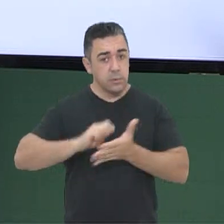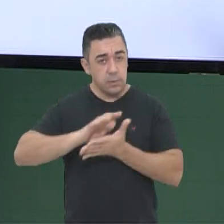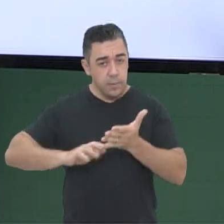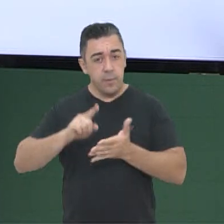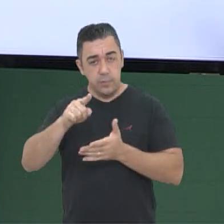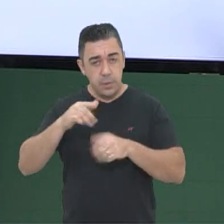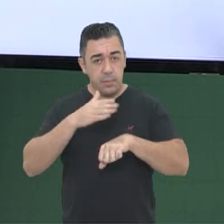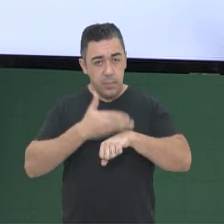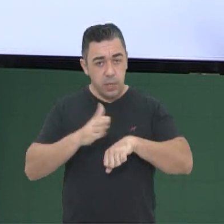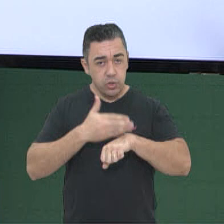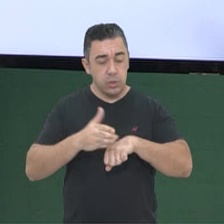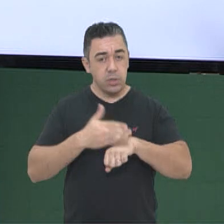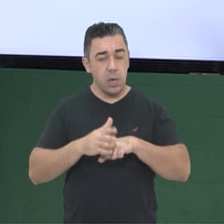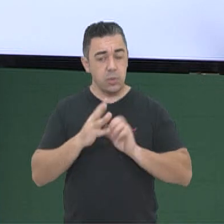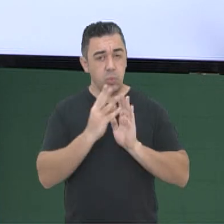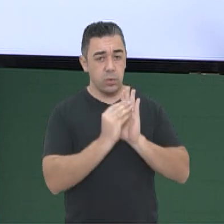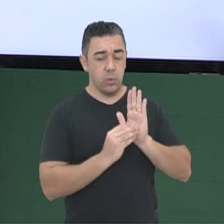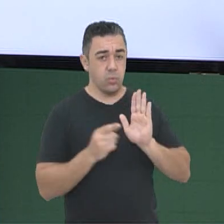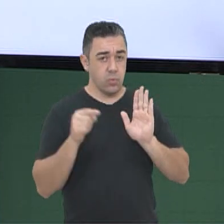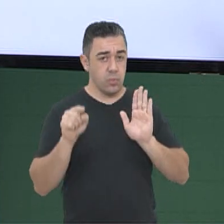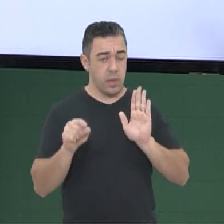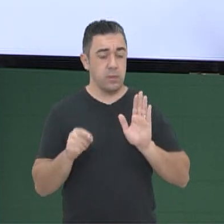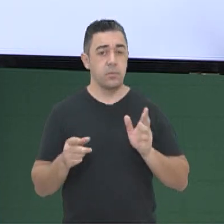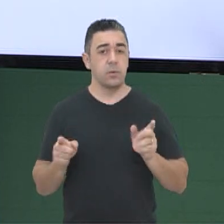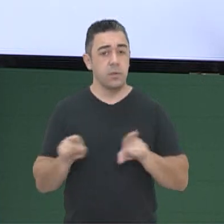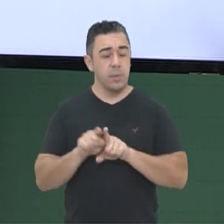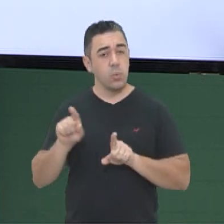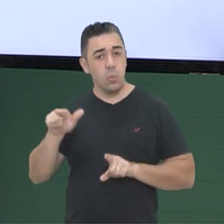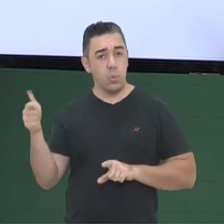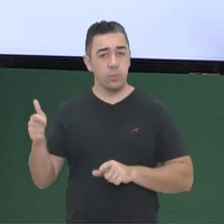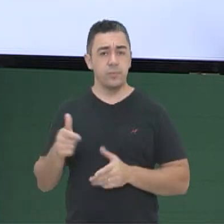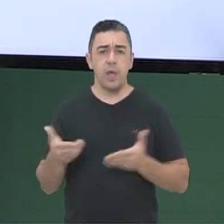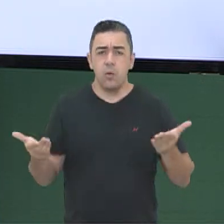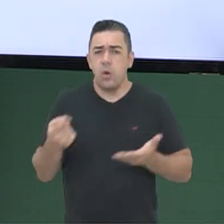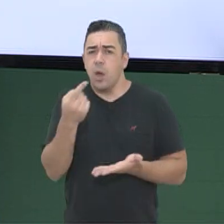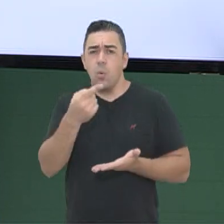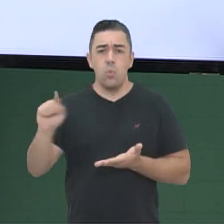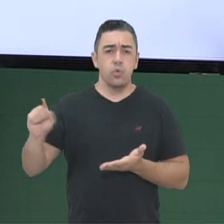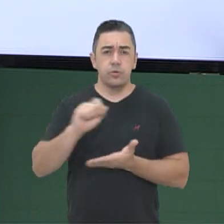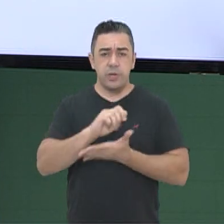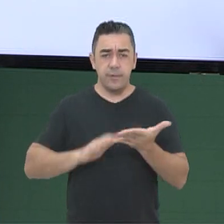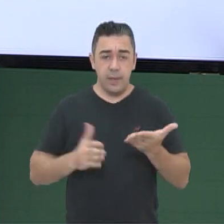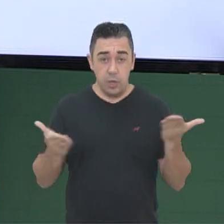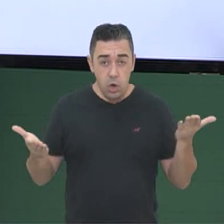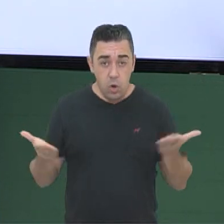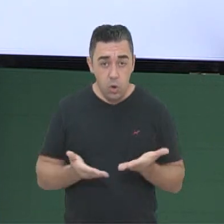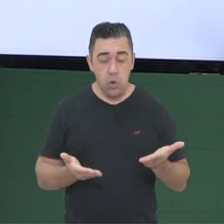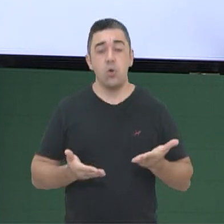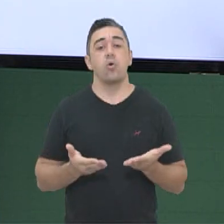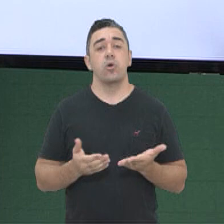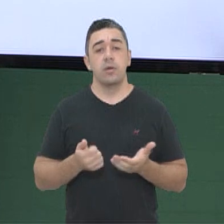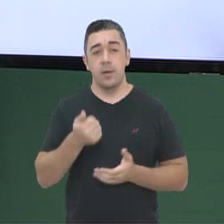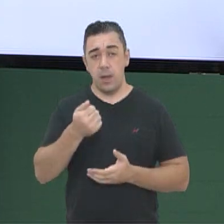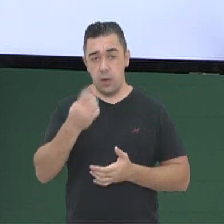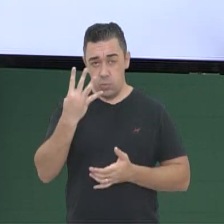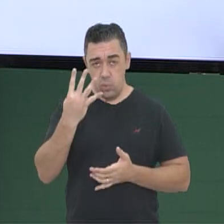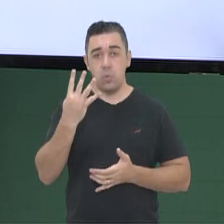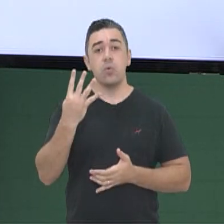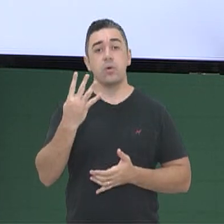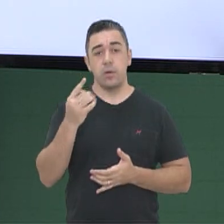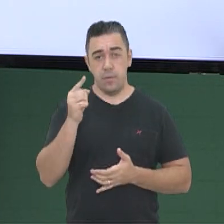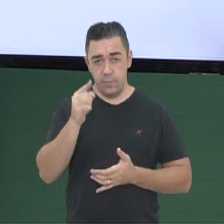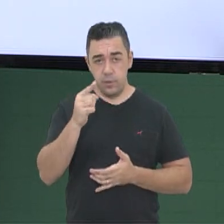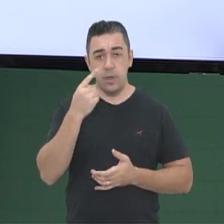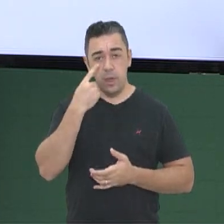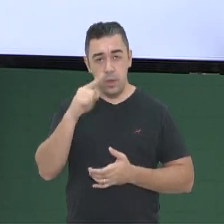tá? Deste conteúdo e dos outros anteriores também. E o nosso último exercício de hoje, exercício 14, tá?